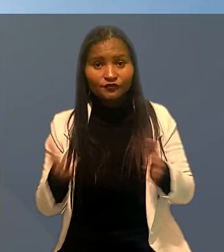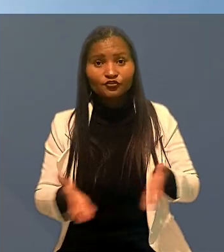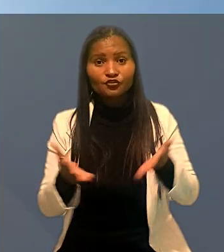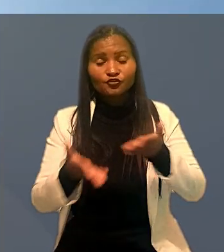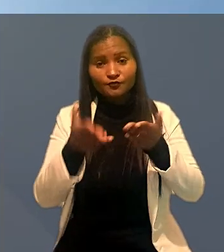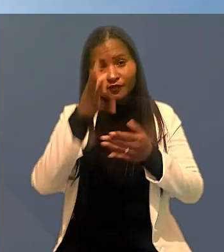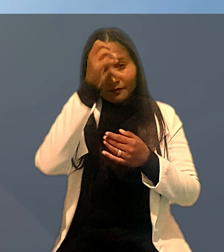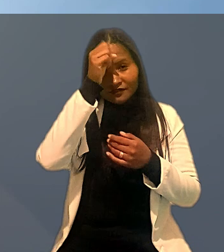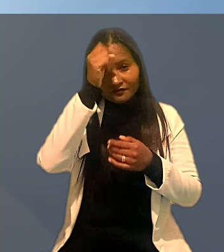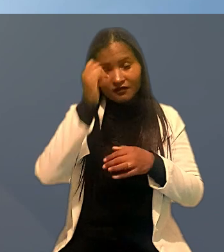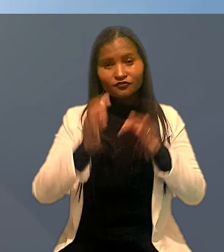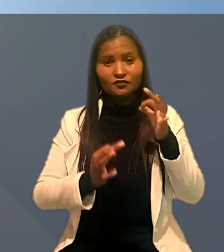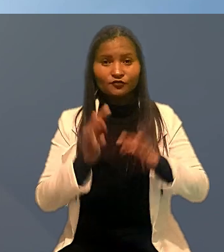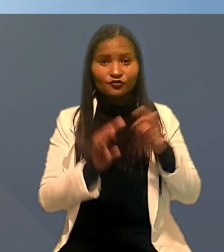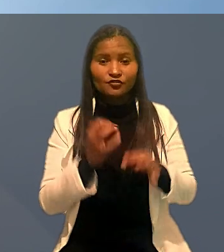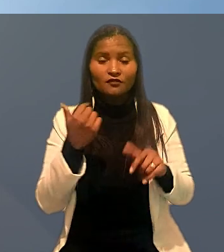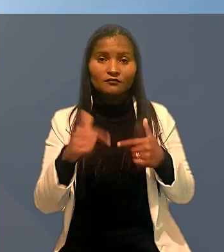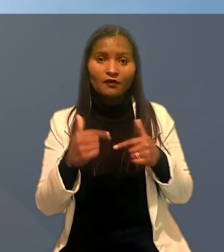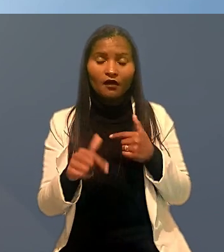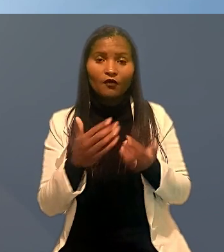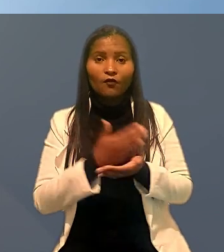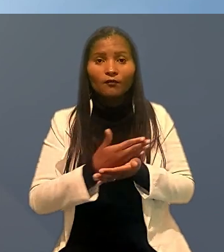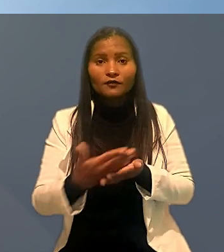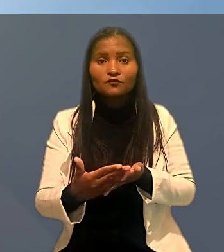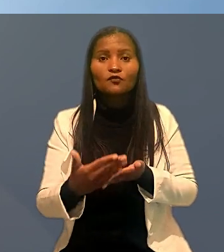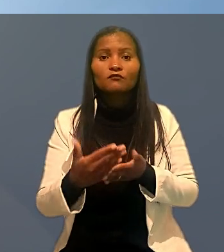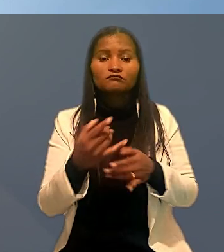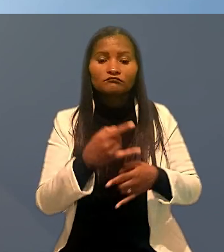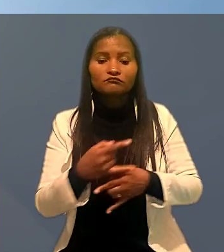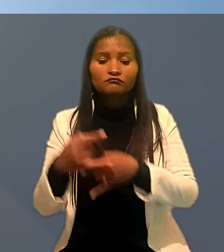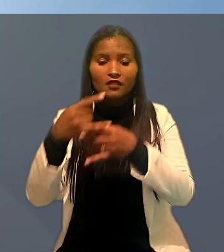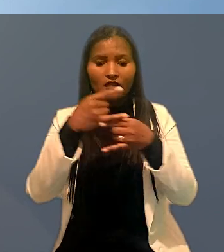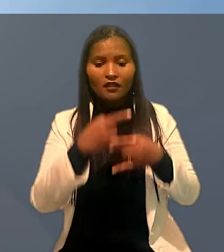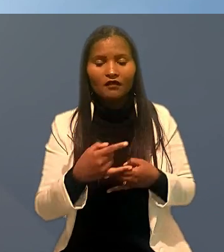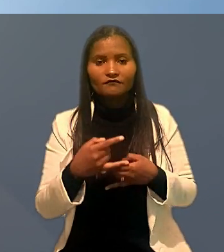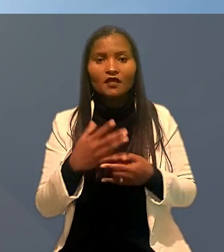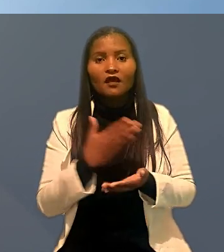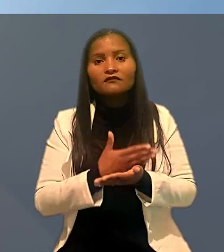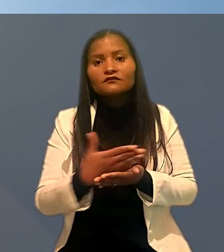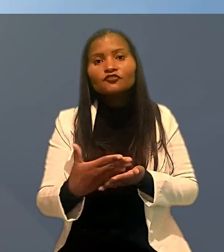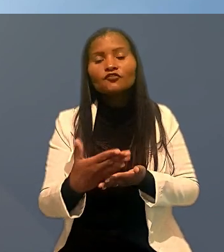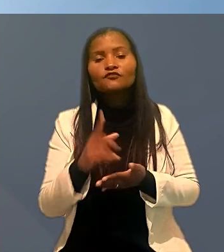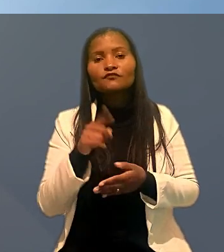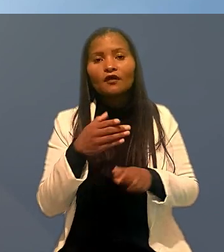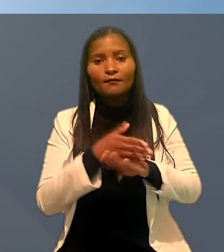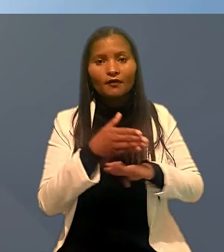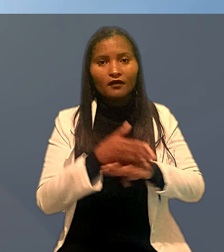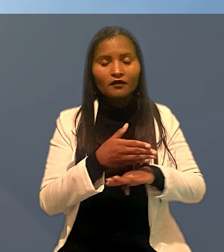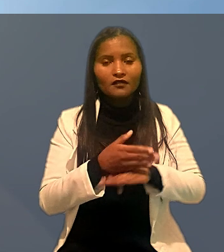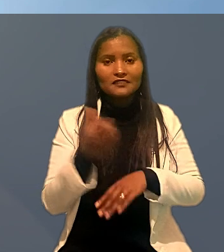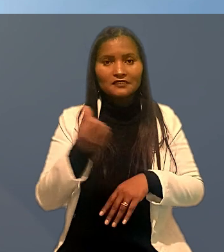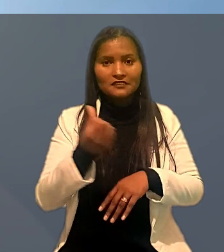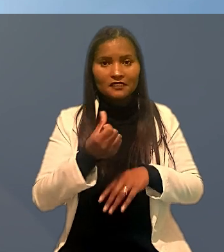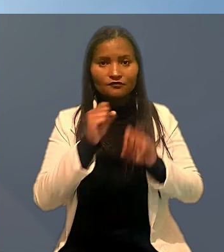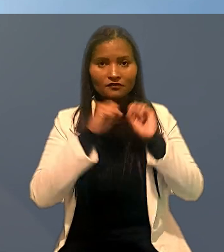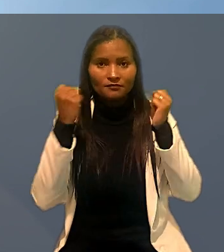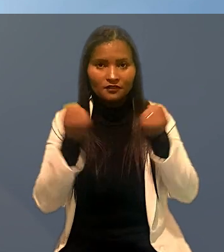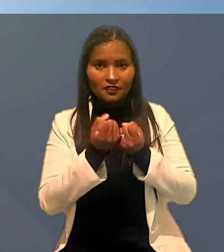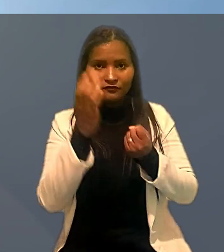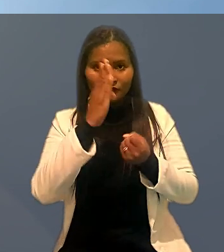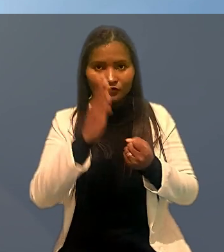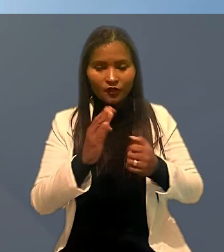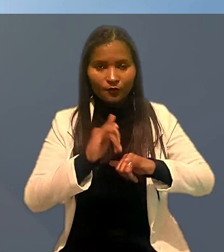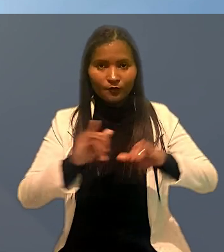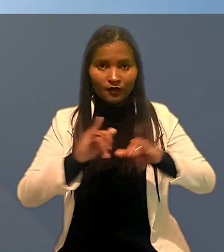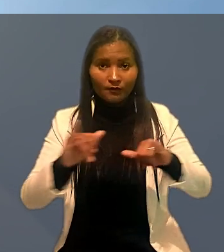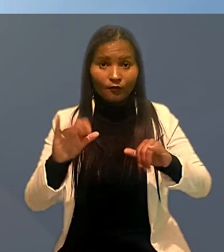e de Estímulo à Aprendizagem da Justiça do Trabalho iniciou uma série de lives. A iniciativa é parte do 6º Seminário Nacional